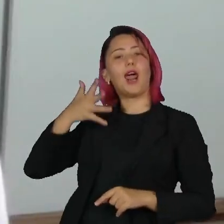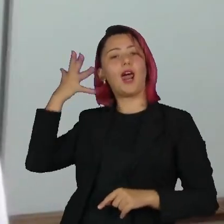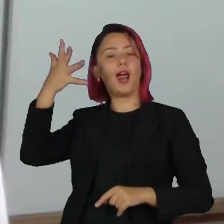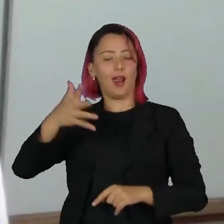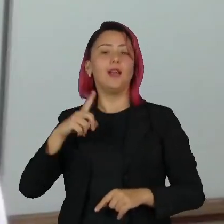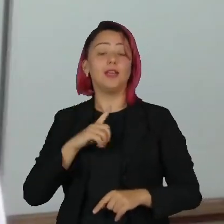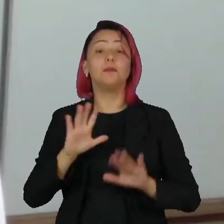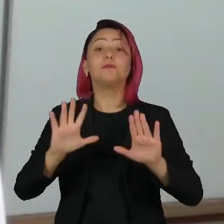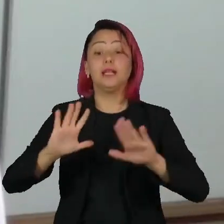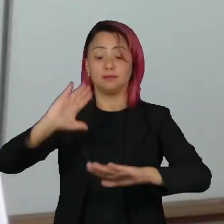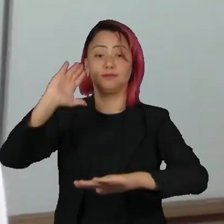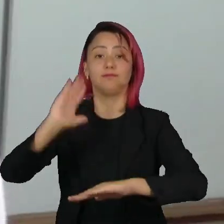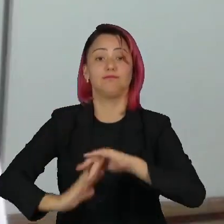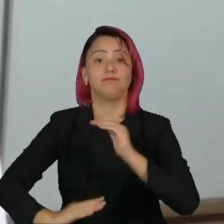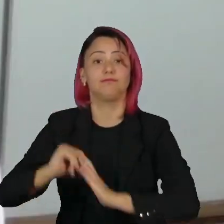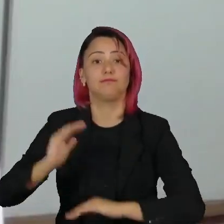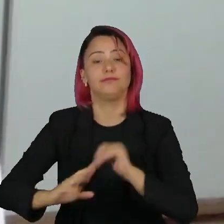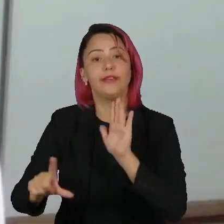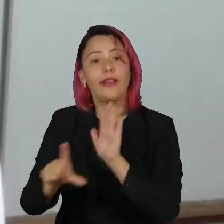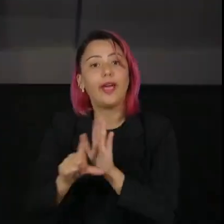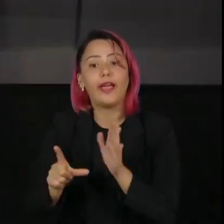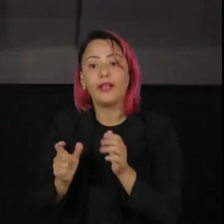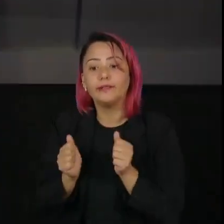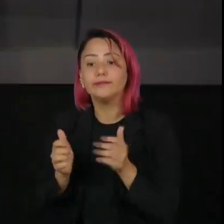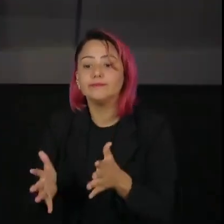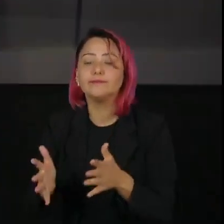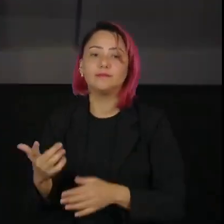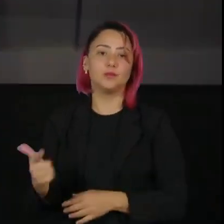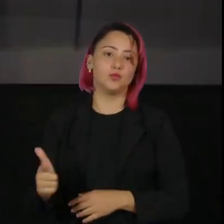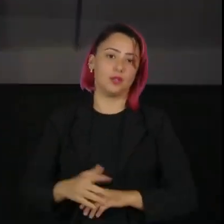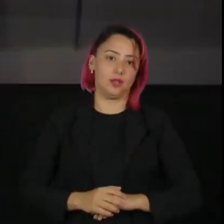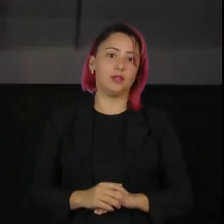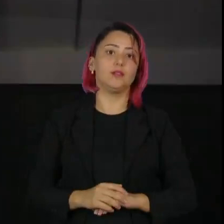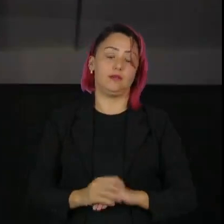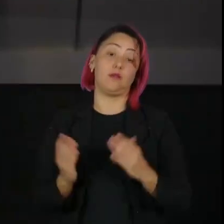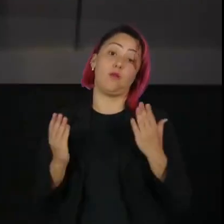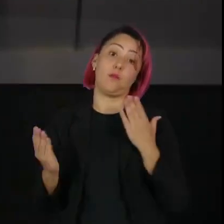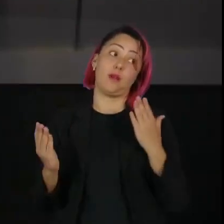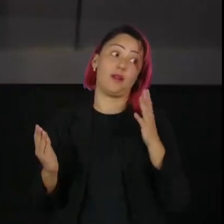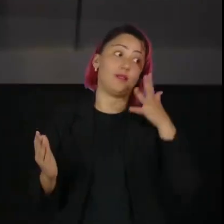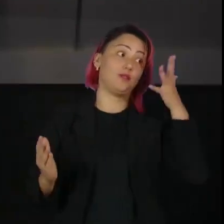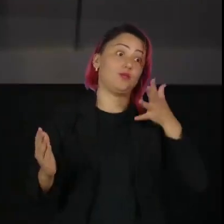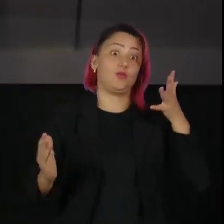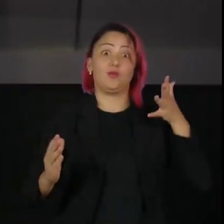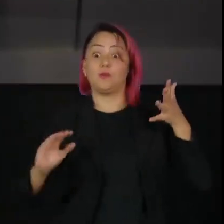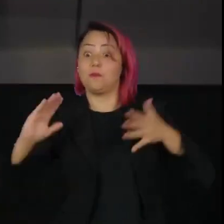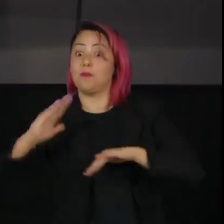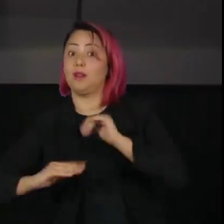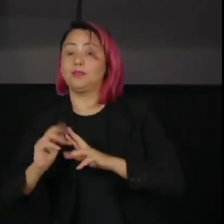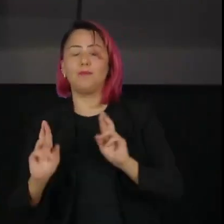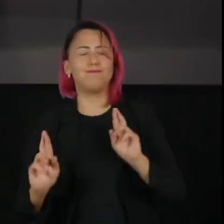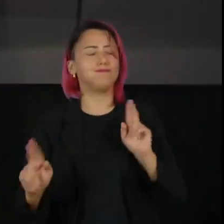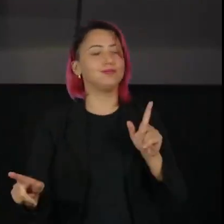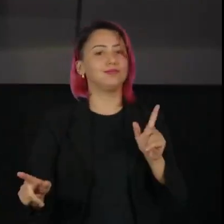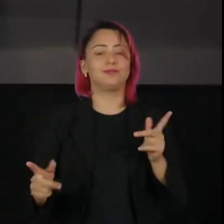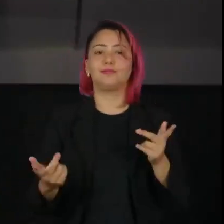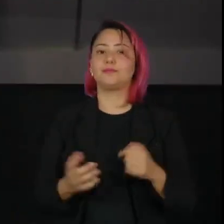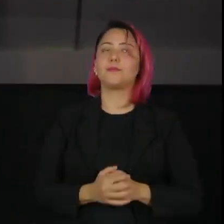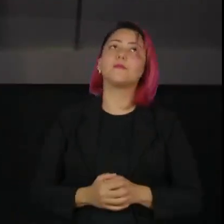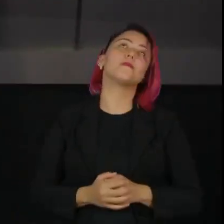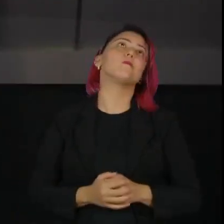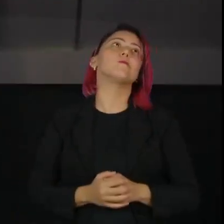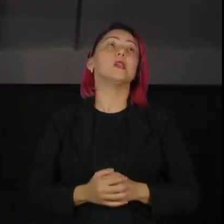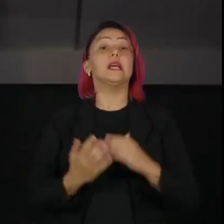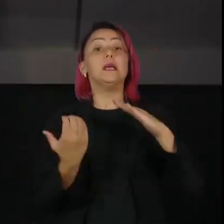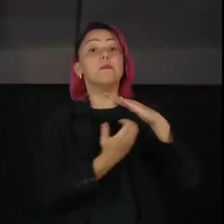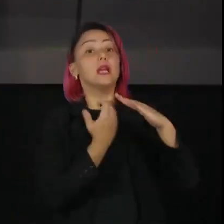efetividade dessa legislação na prática. As empresas elas podem contribuir para essa situação observando